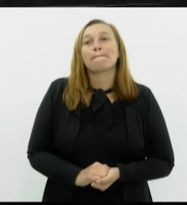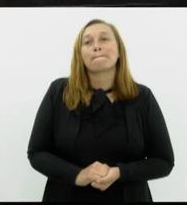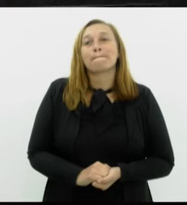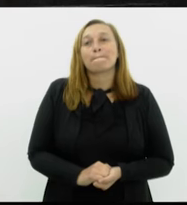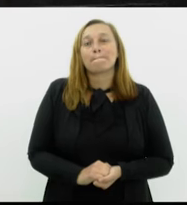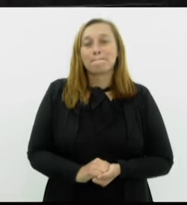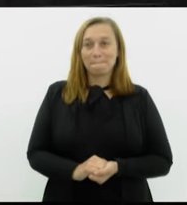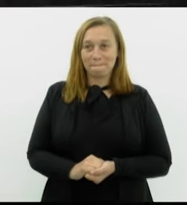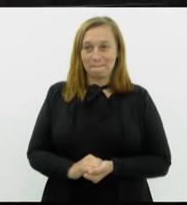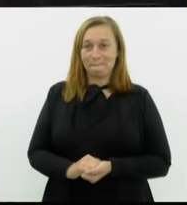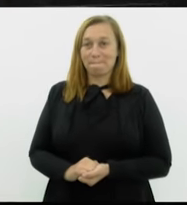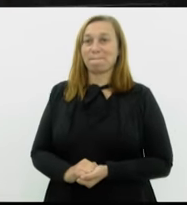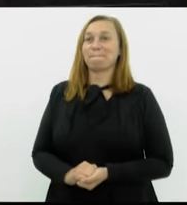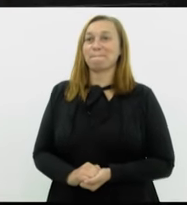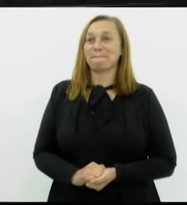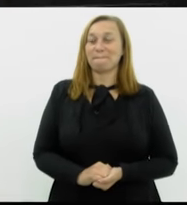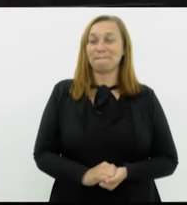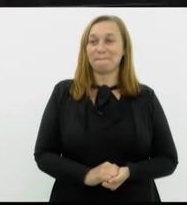Eu,